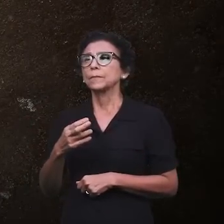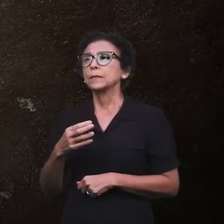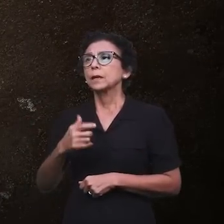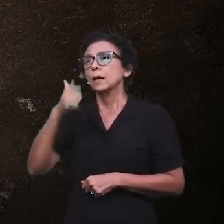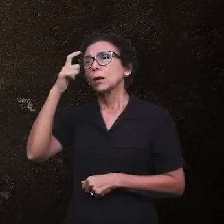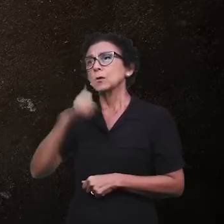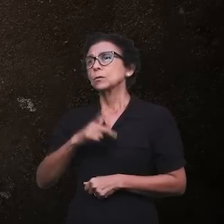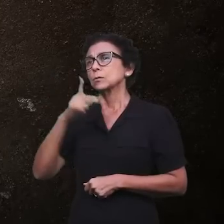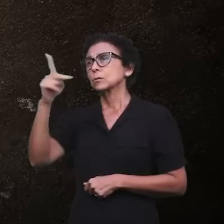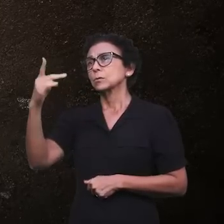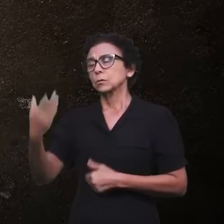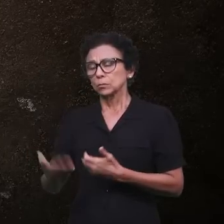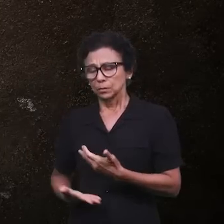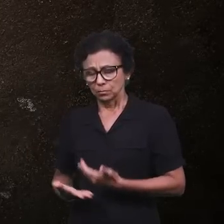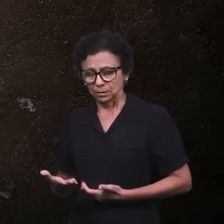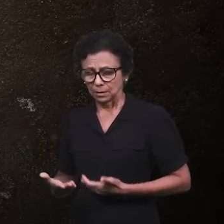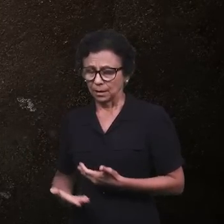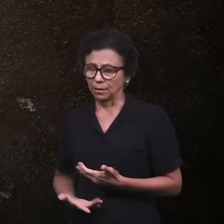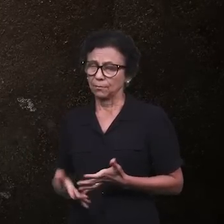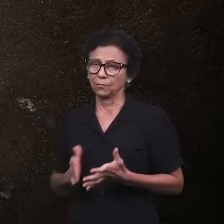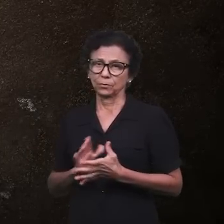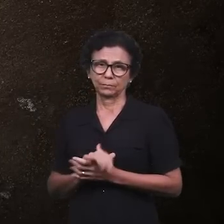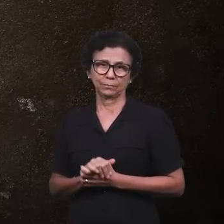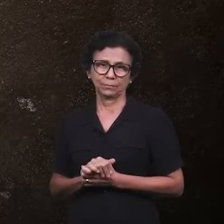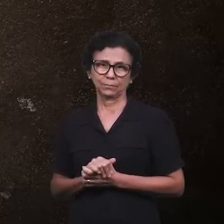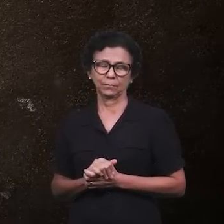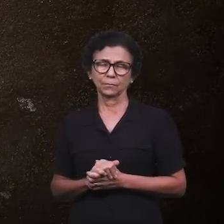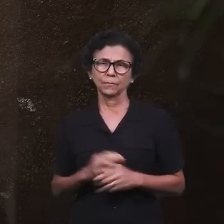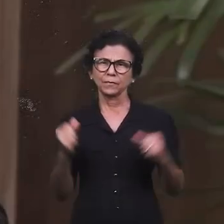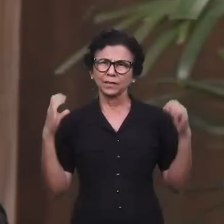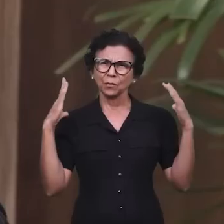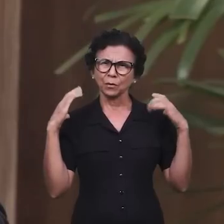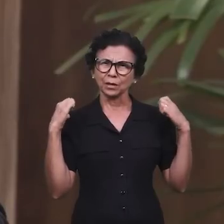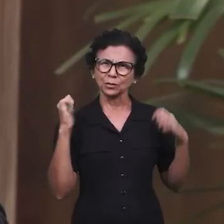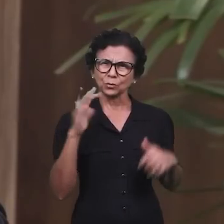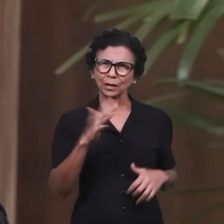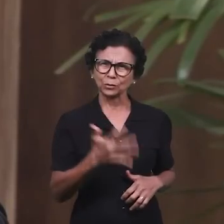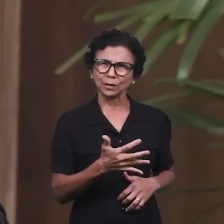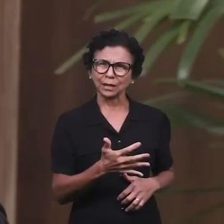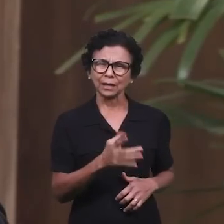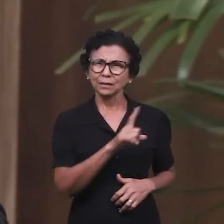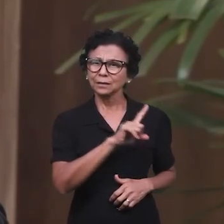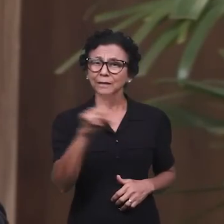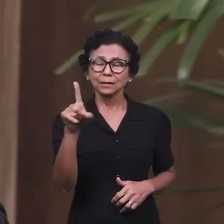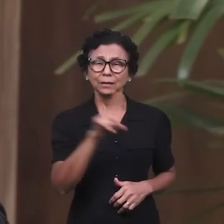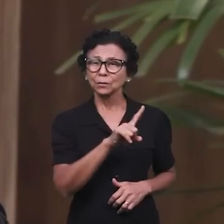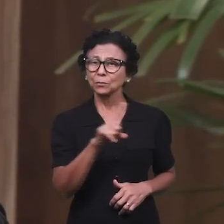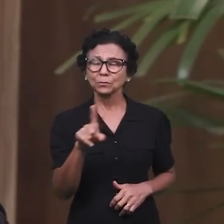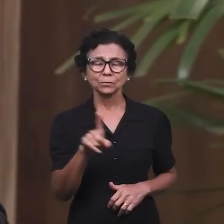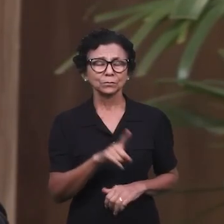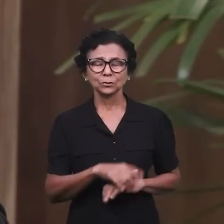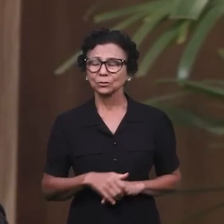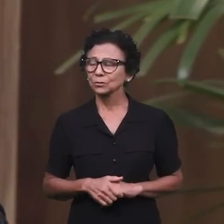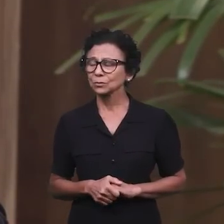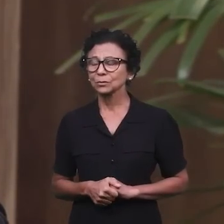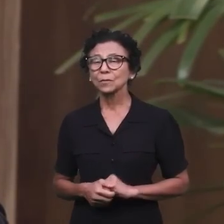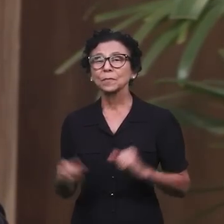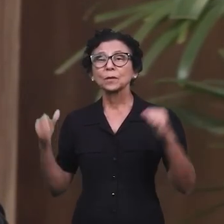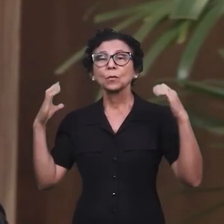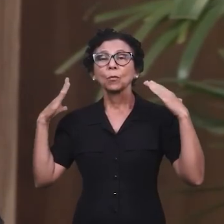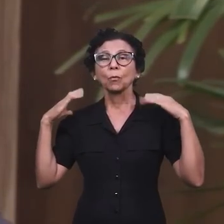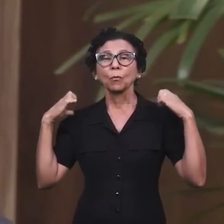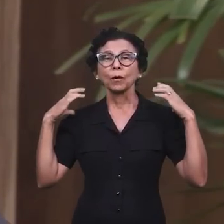Ele não veio para ser adorado. Ficou muito bem claro pelo anjo que ele veio como aquele que